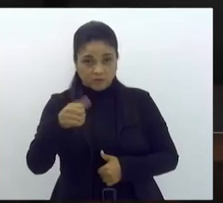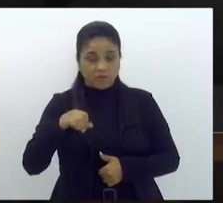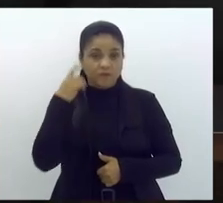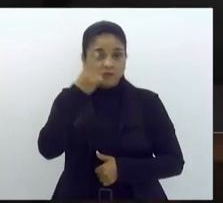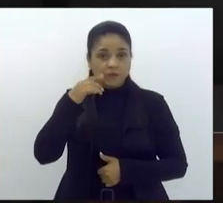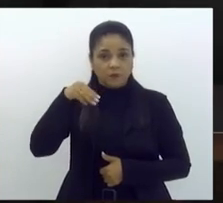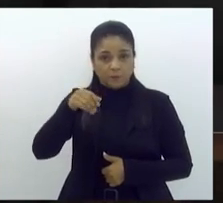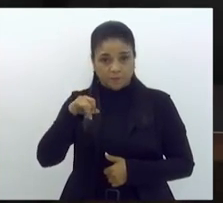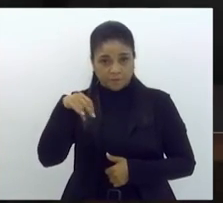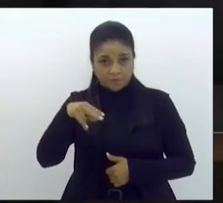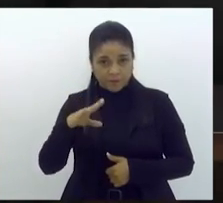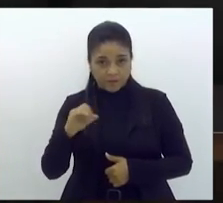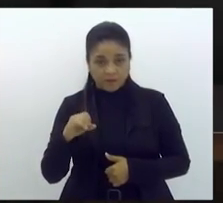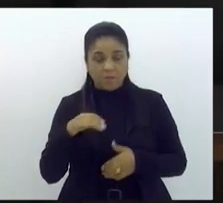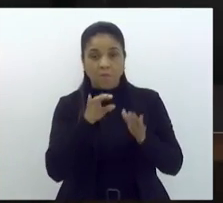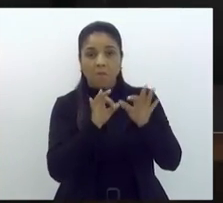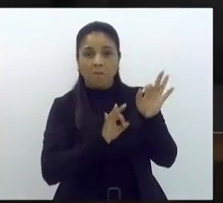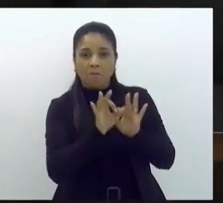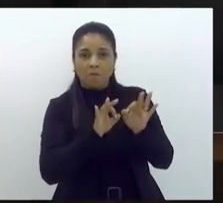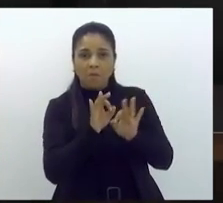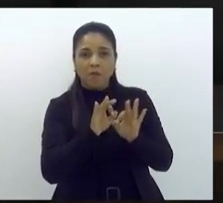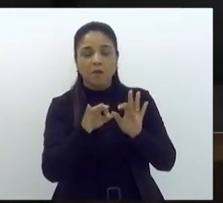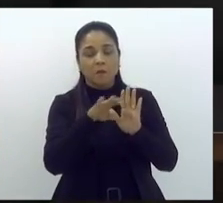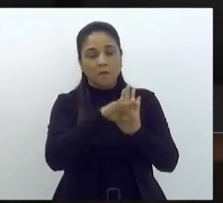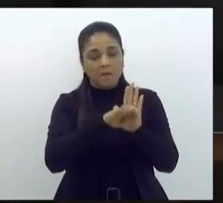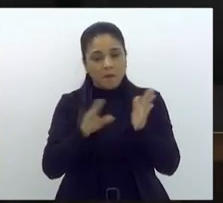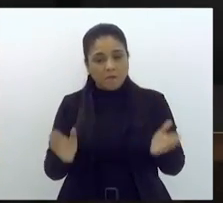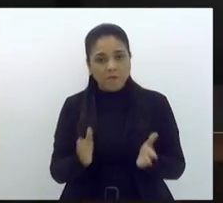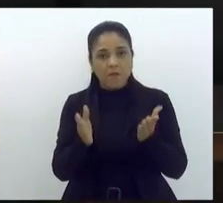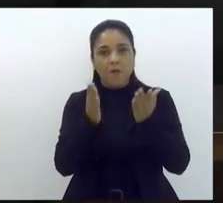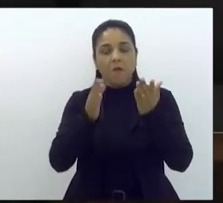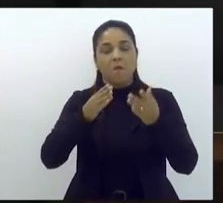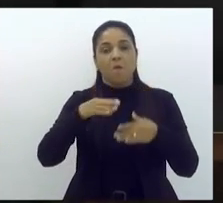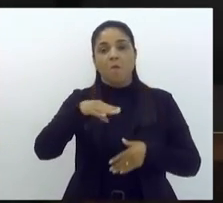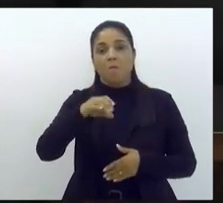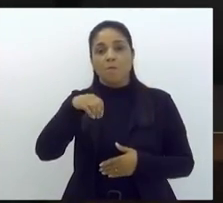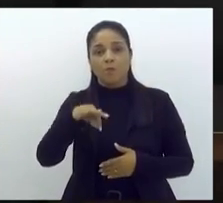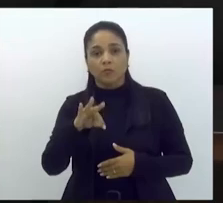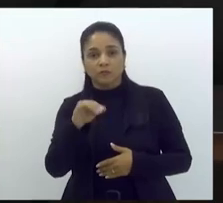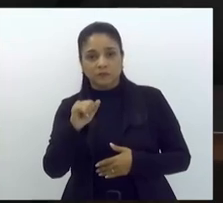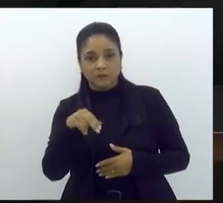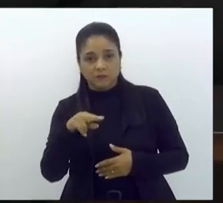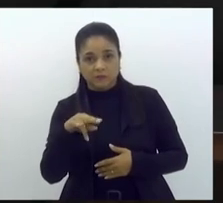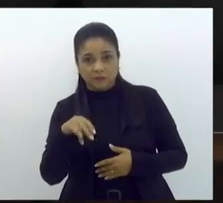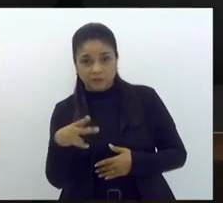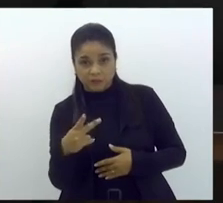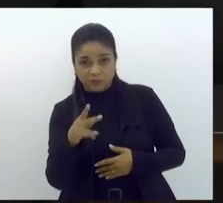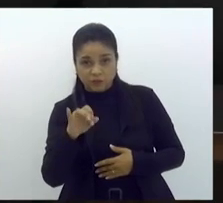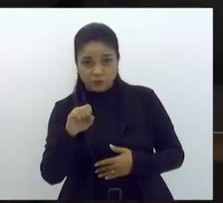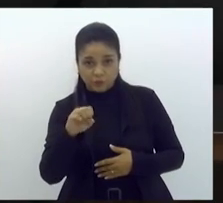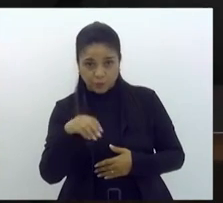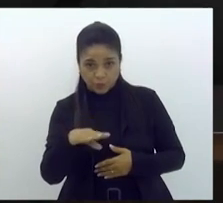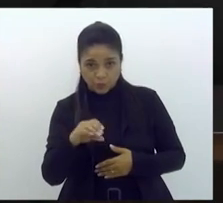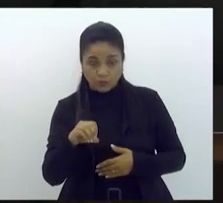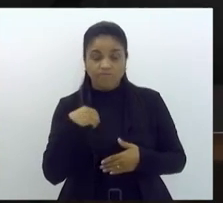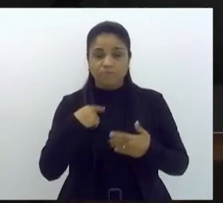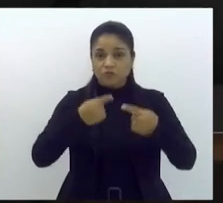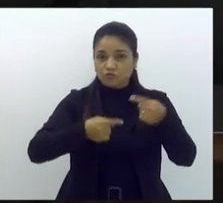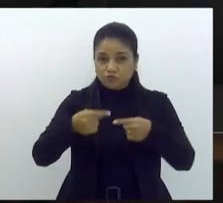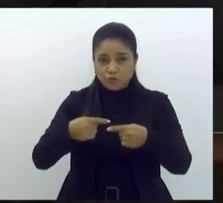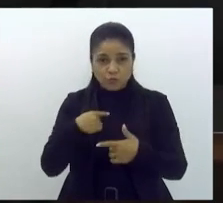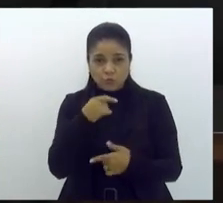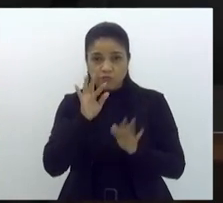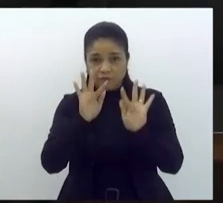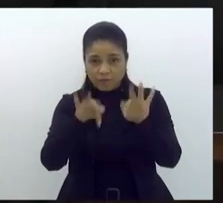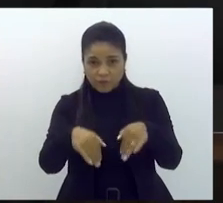que dispõe sobre o programa Estadual de incentivo ao montanhismo e da outras providências em discussão 9 anos Quem Queira